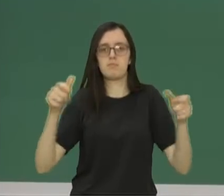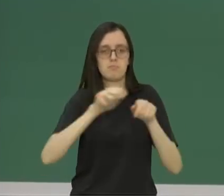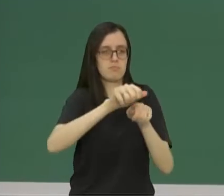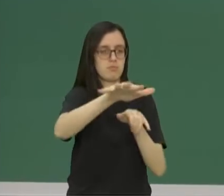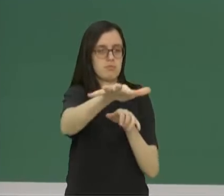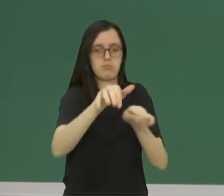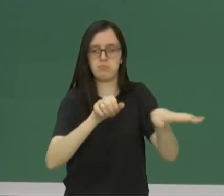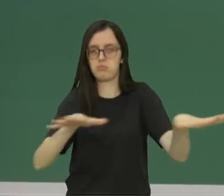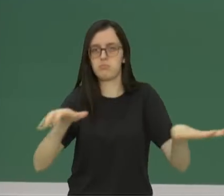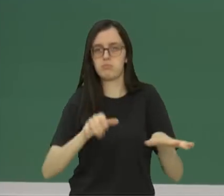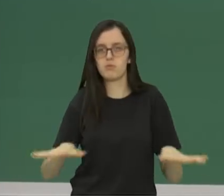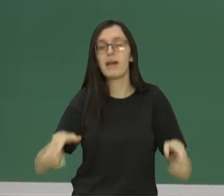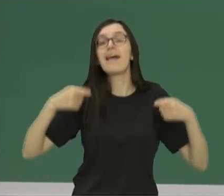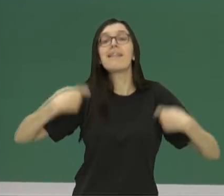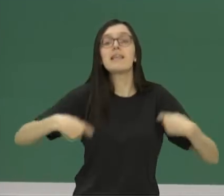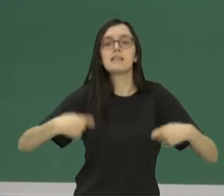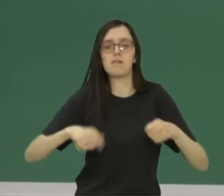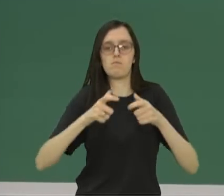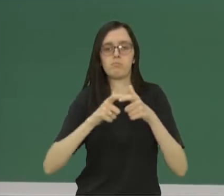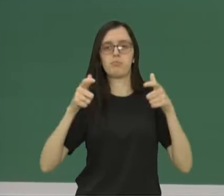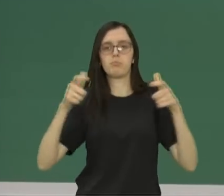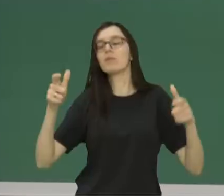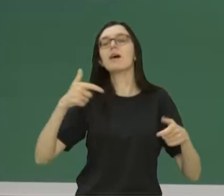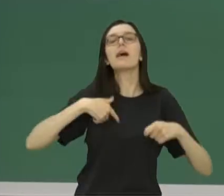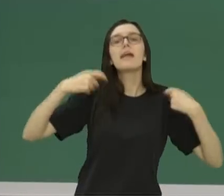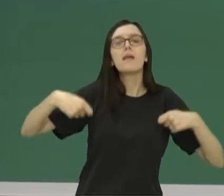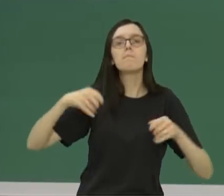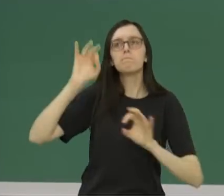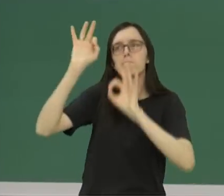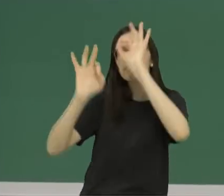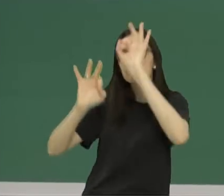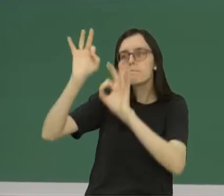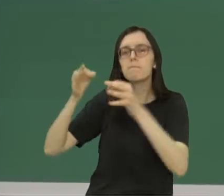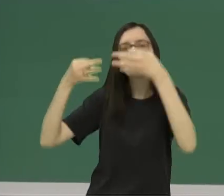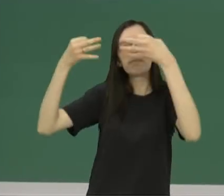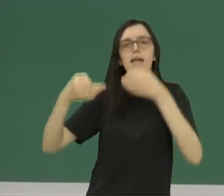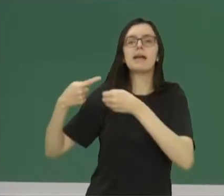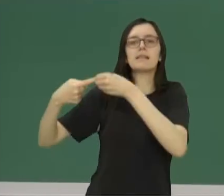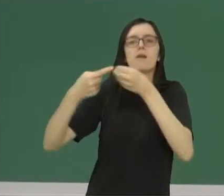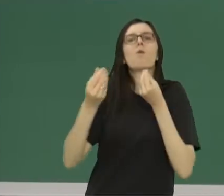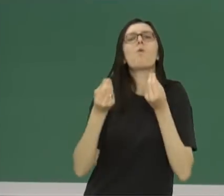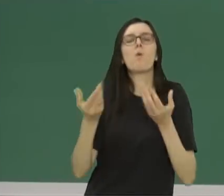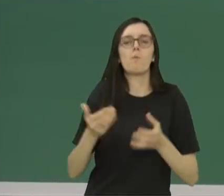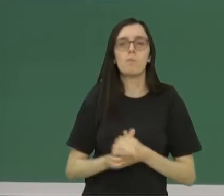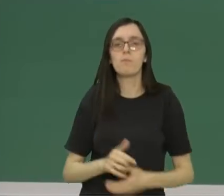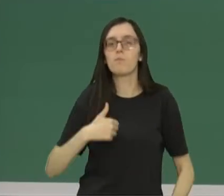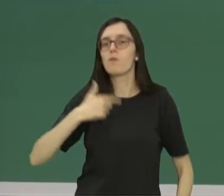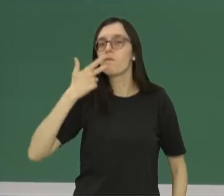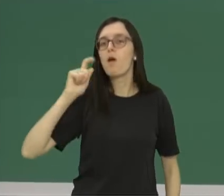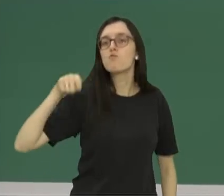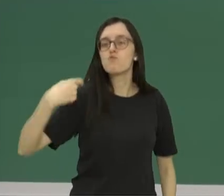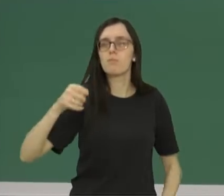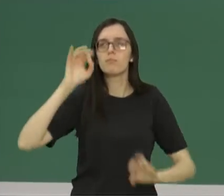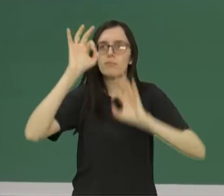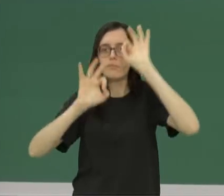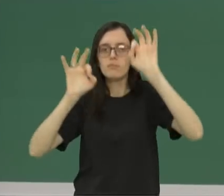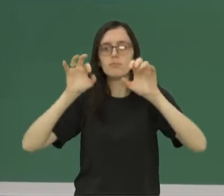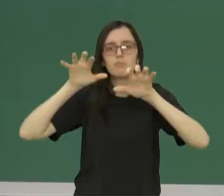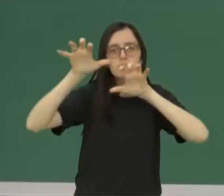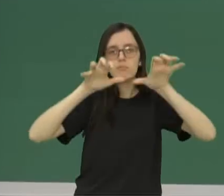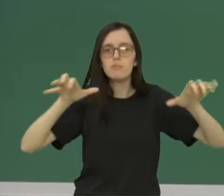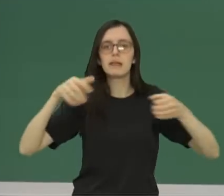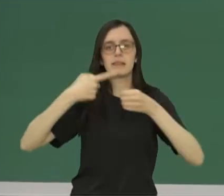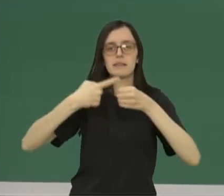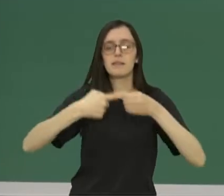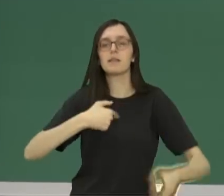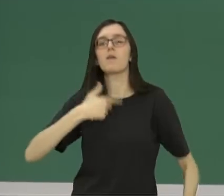ampliando, as necessidades vão ampliando e eu preciso ordenar essas cidades. Então, quando eu falo nesse ordenamento, organizar as